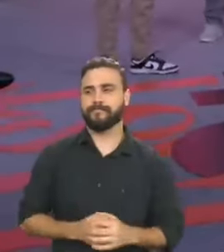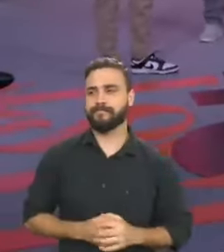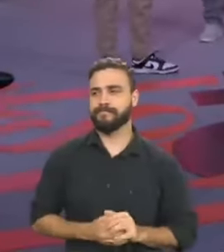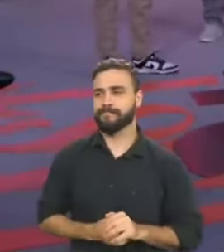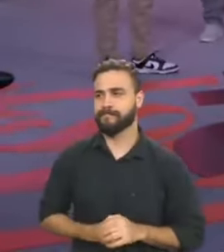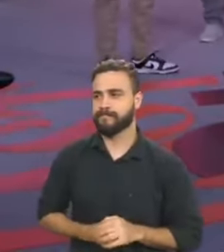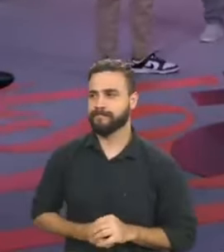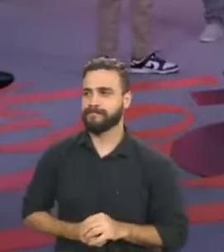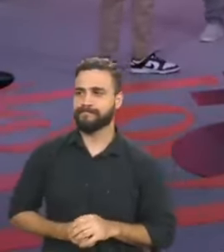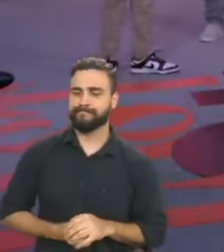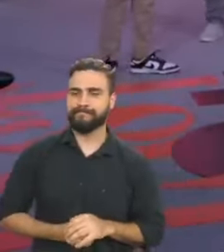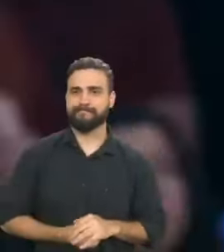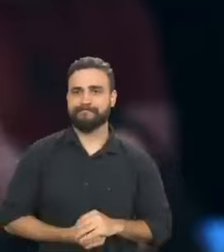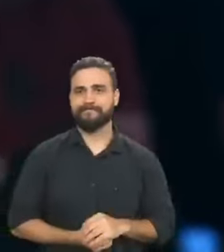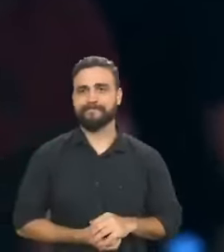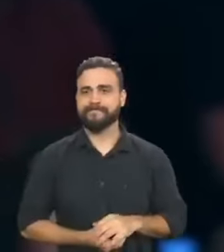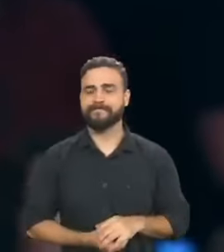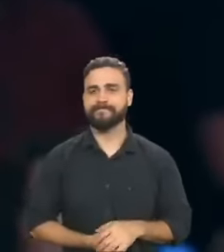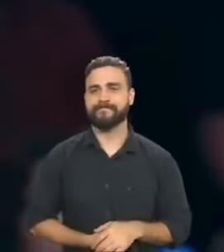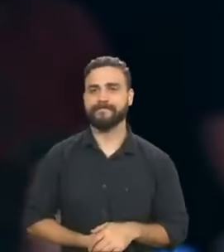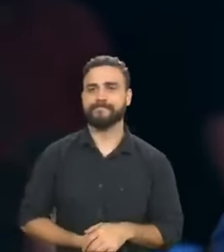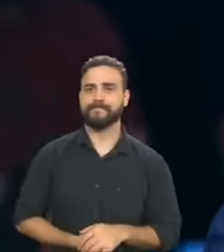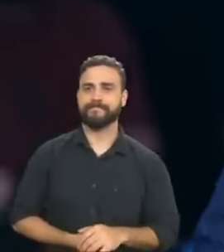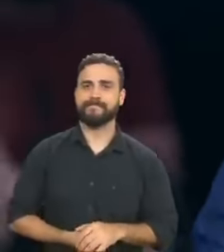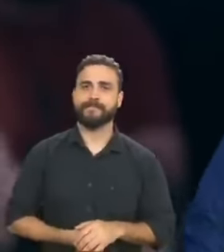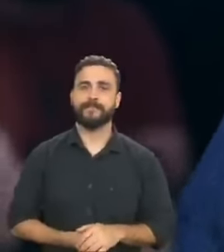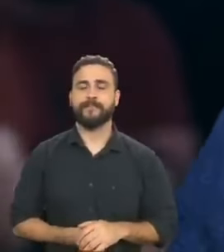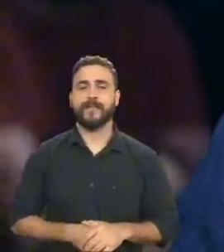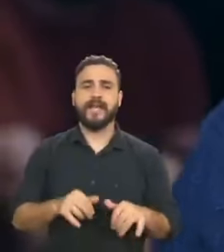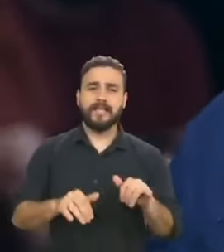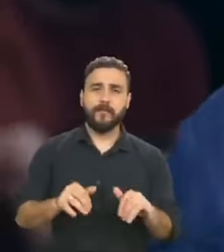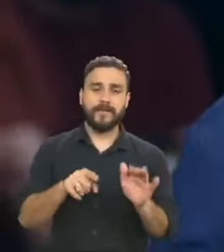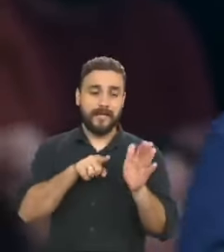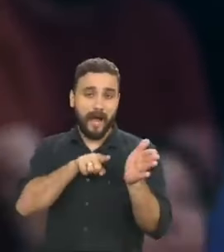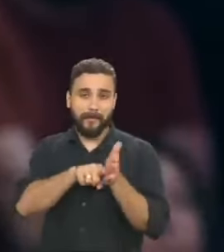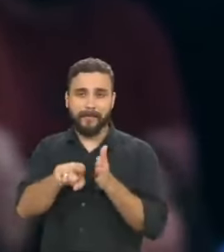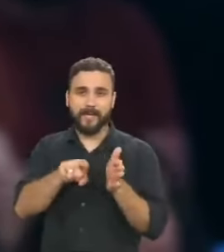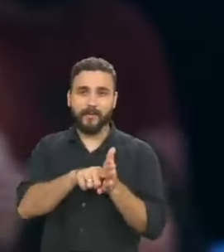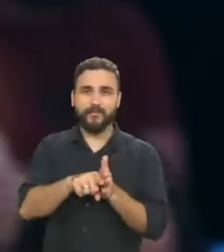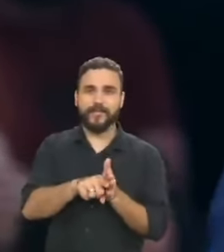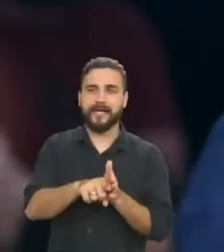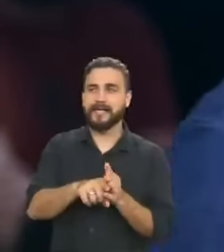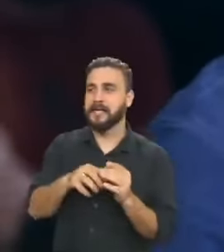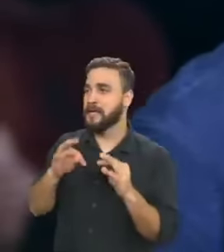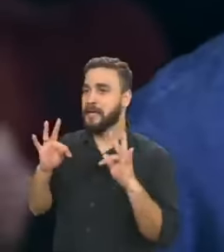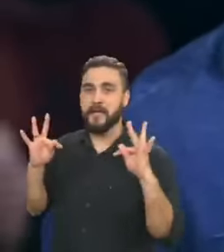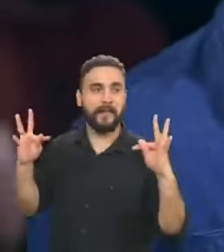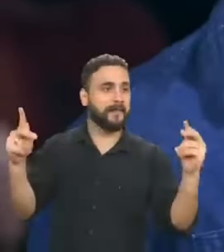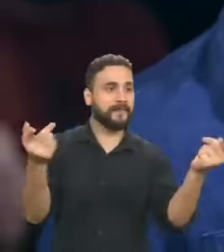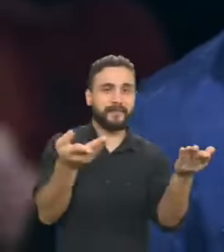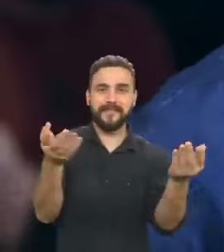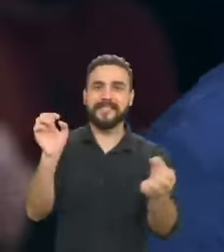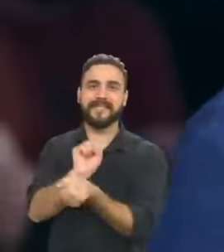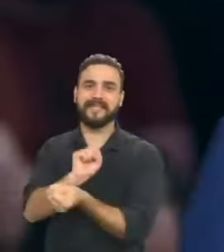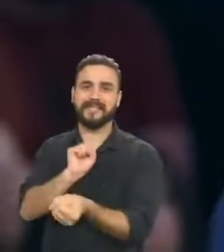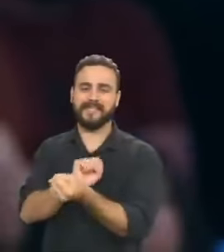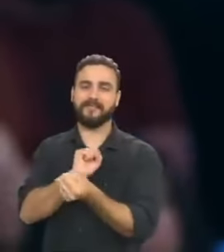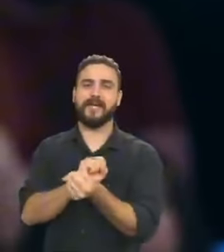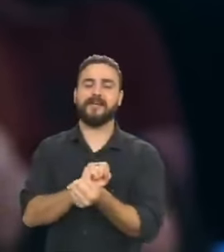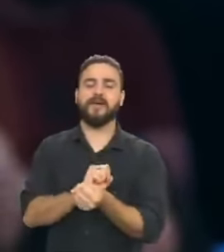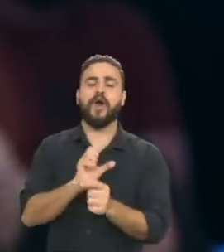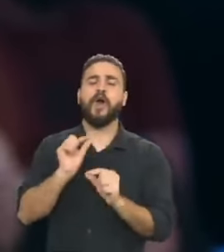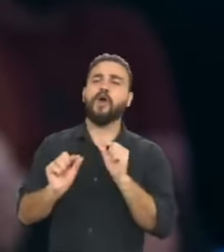também que queiram contribuir. Talvez uma das perguntas mais esperadas, acho que, do programa de hoje. Vamos falar um pouco sobre a dificuldade do